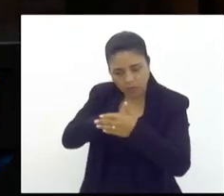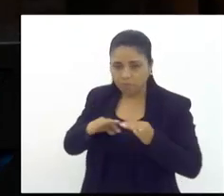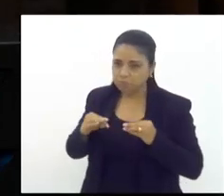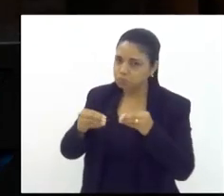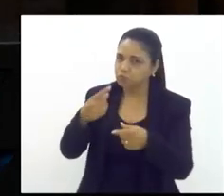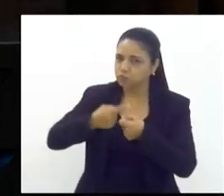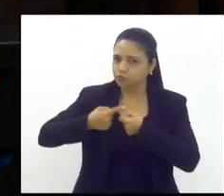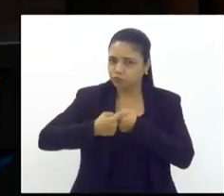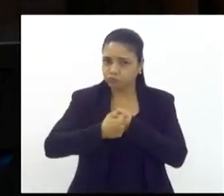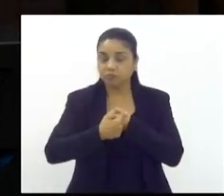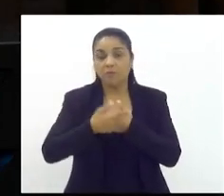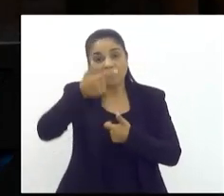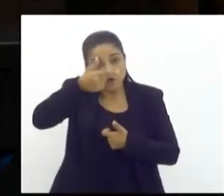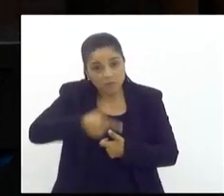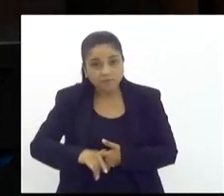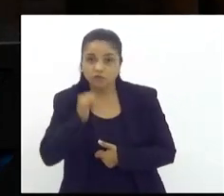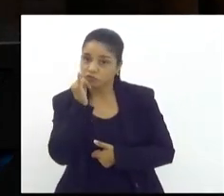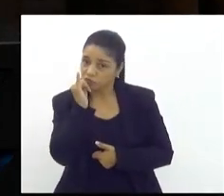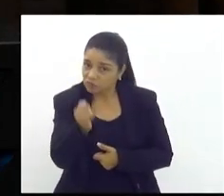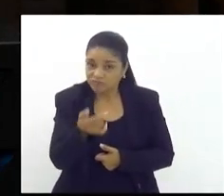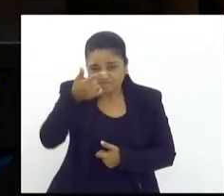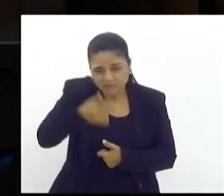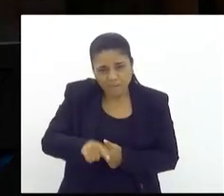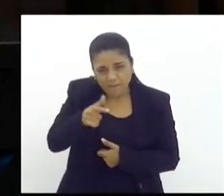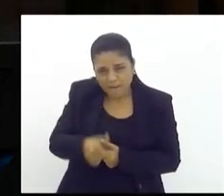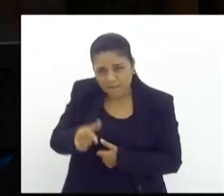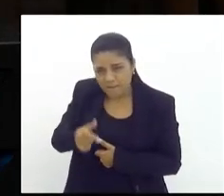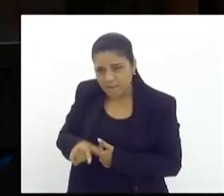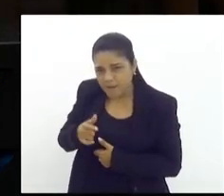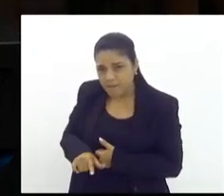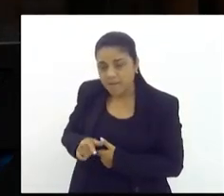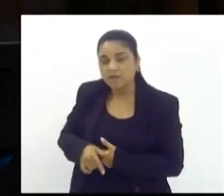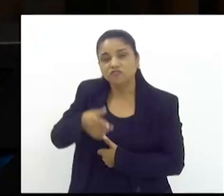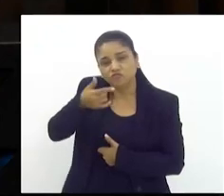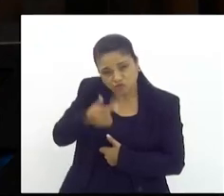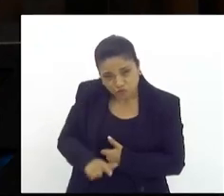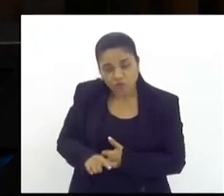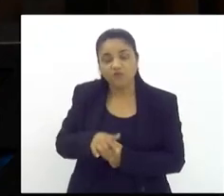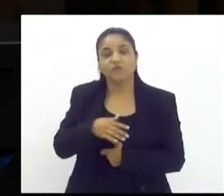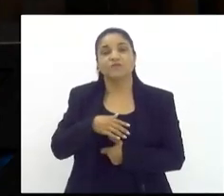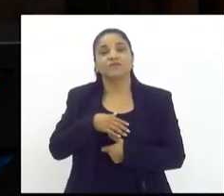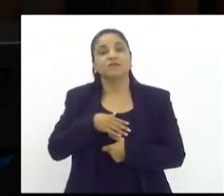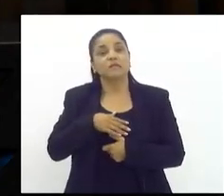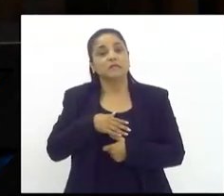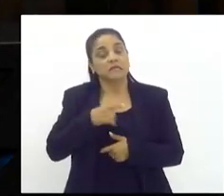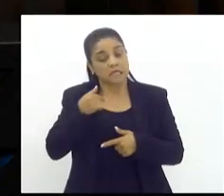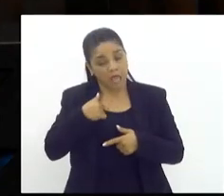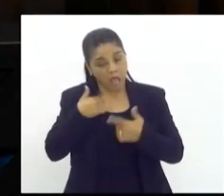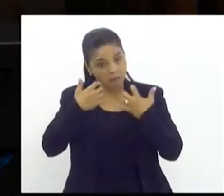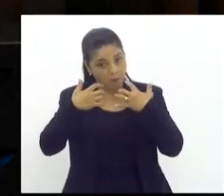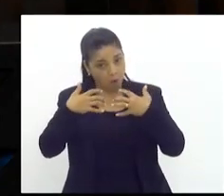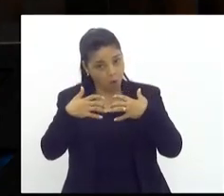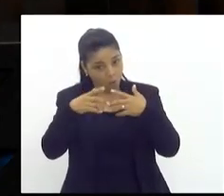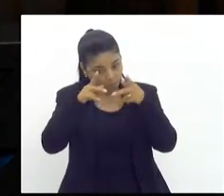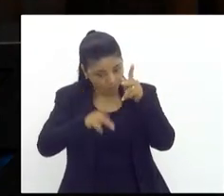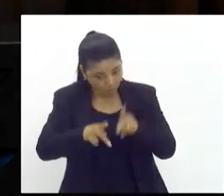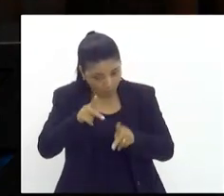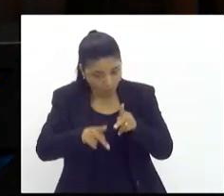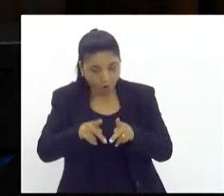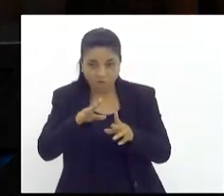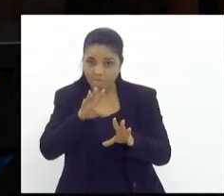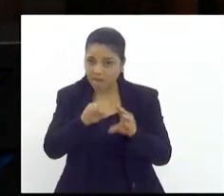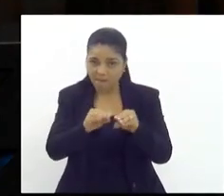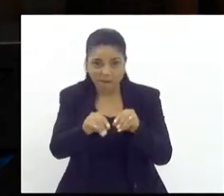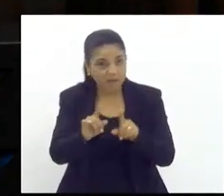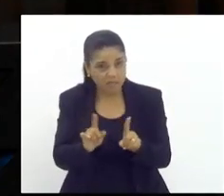mas vou repetir o que eu já falei aqui várias vezes falo de novo não mexam com meu povo não mexam com